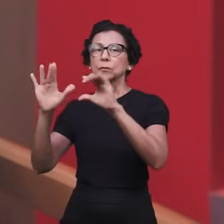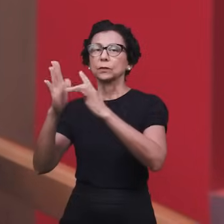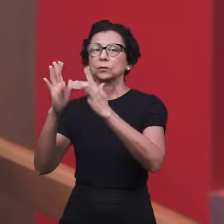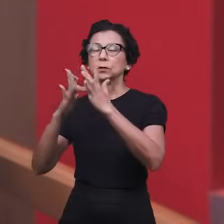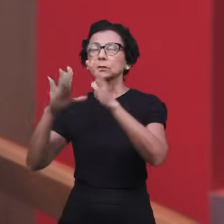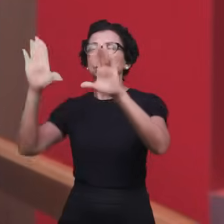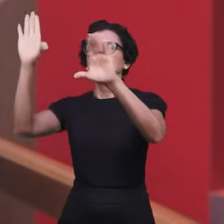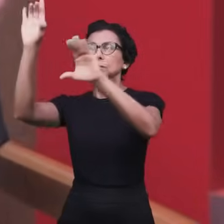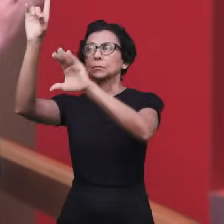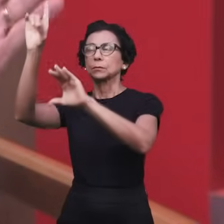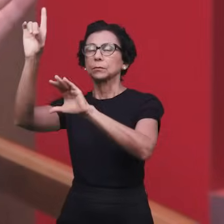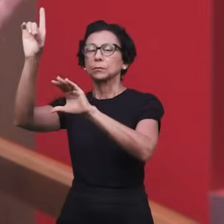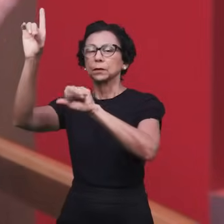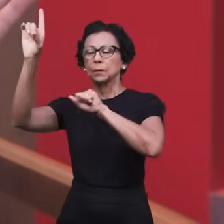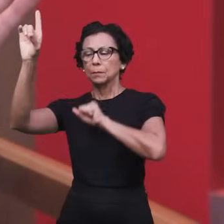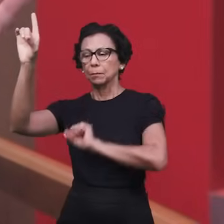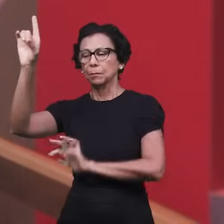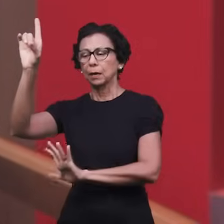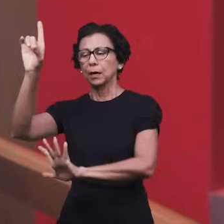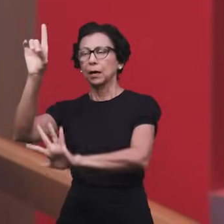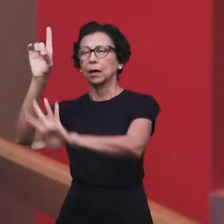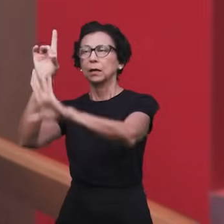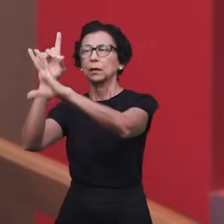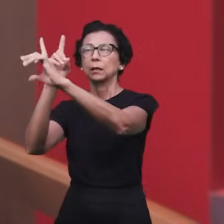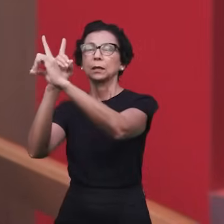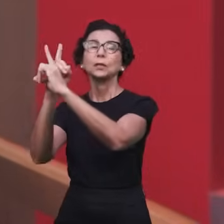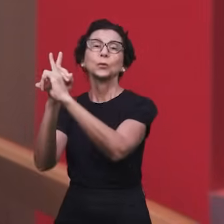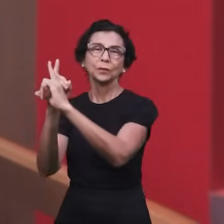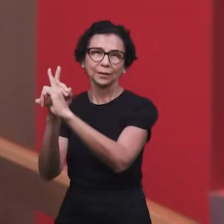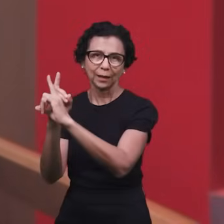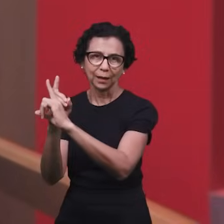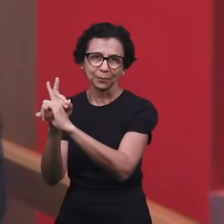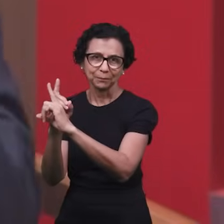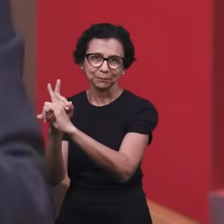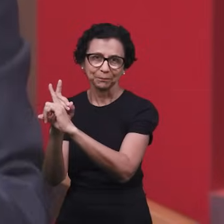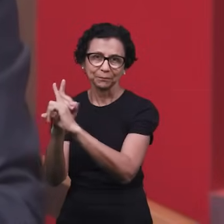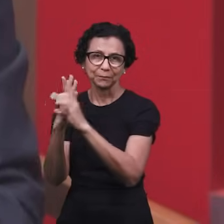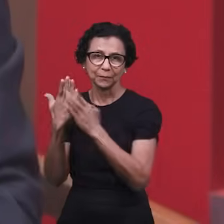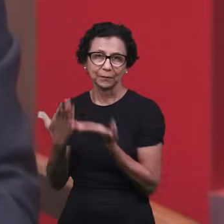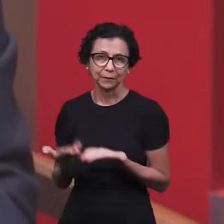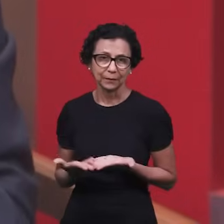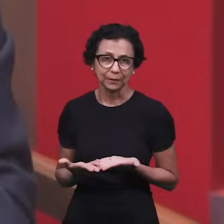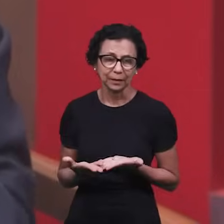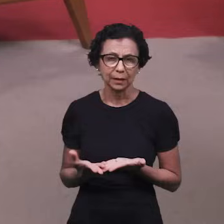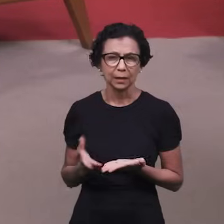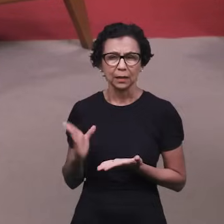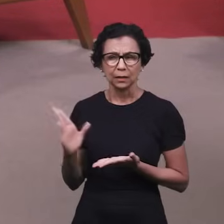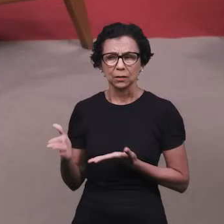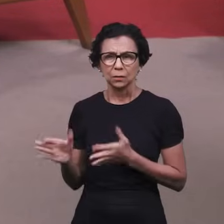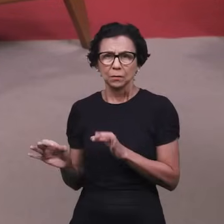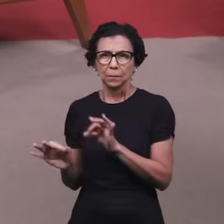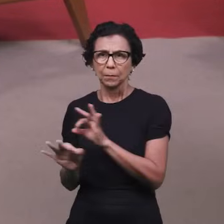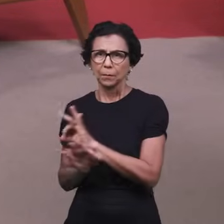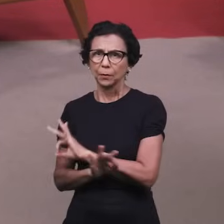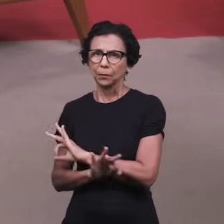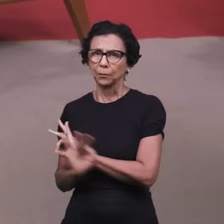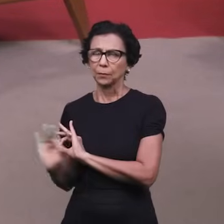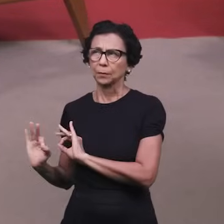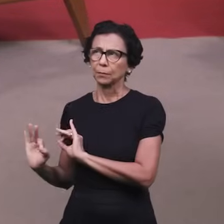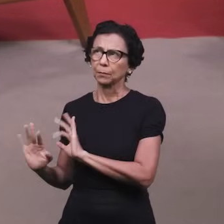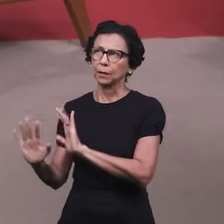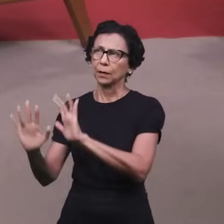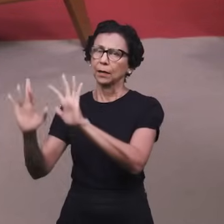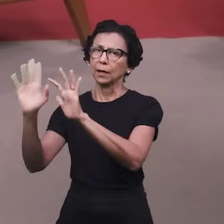encontrar com o Senhor nas nuvens. Mas ela, nesse preparo, aliás, ela já está pronta para a